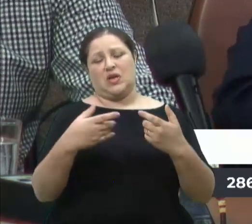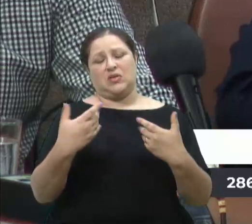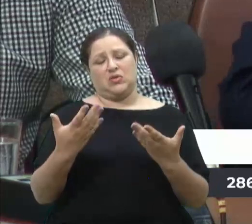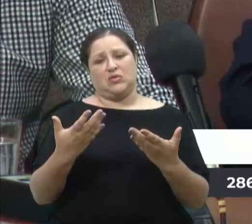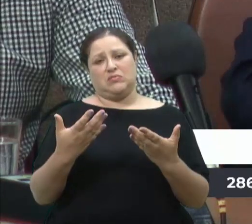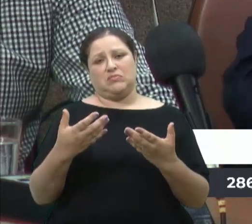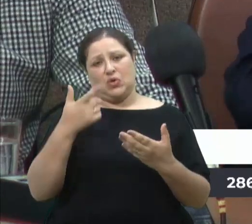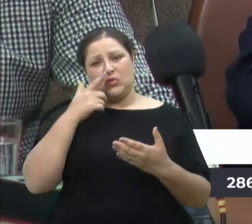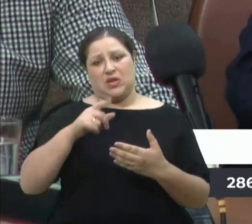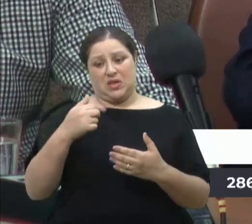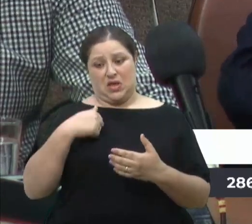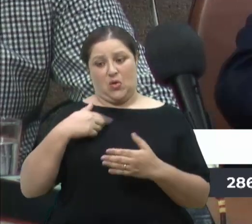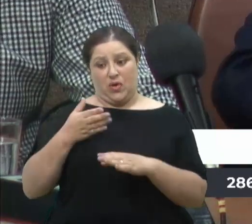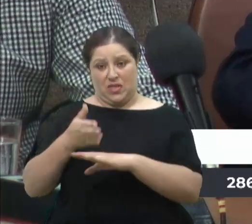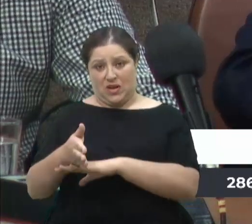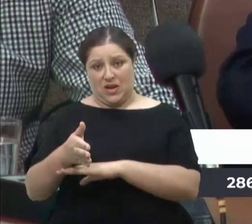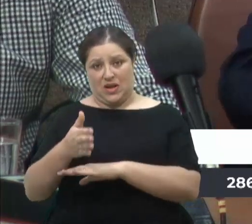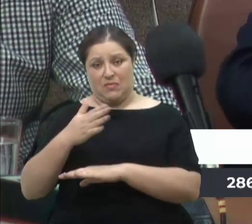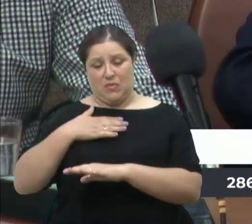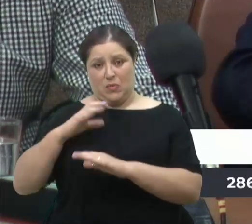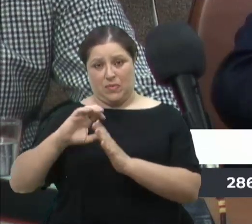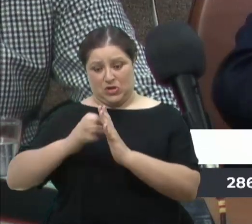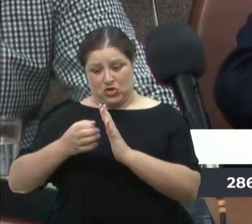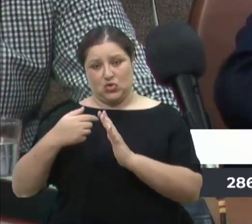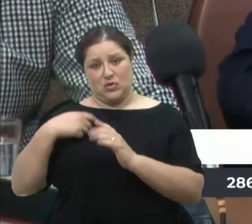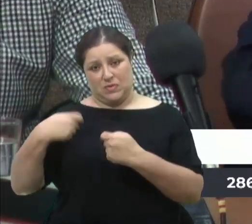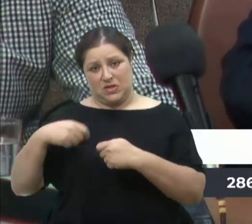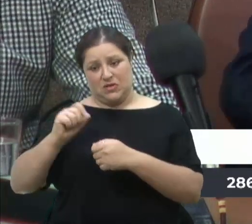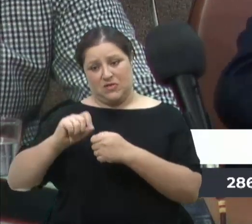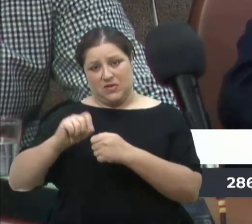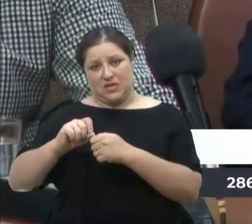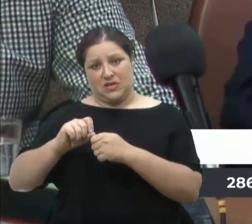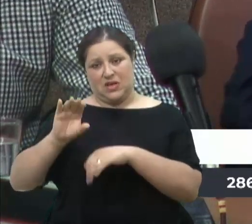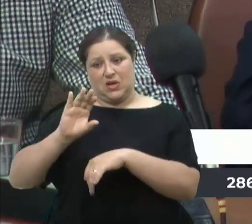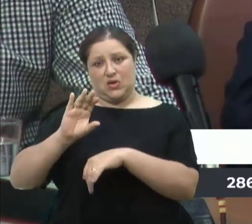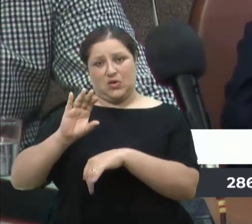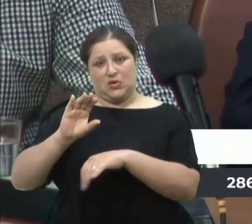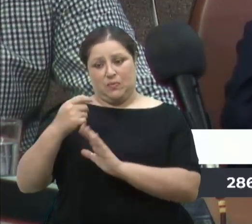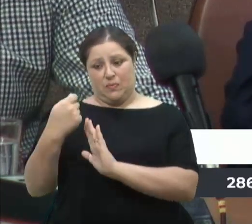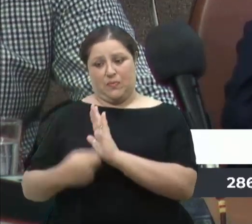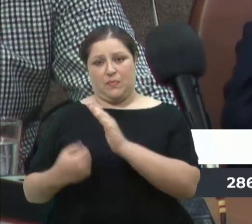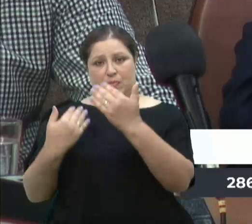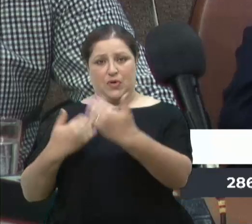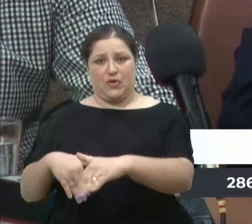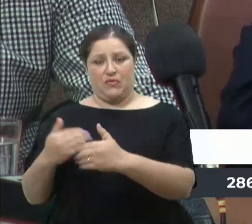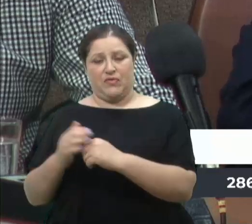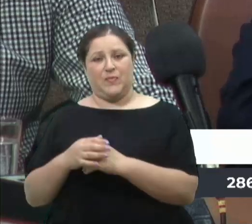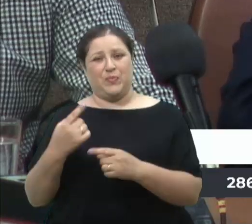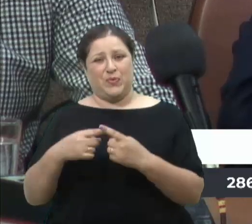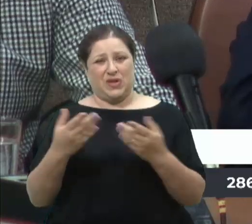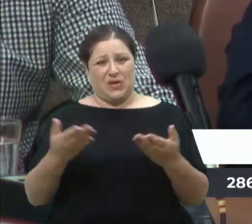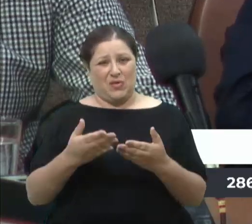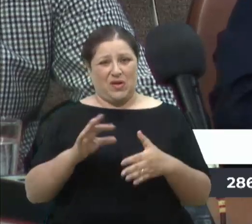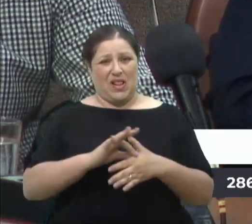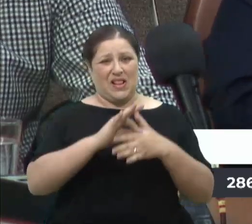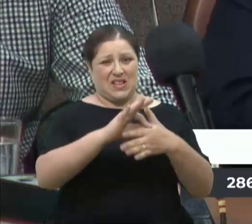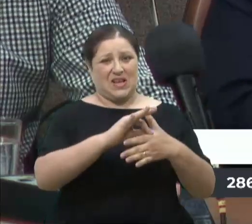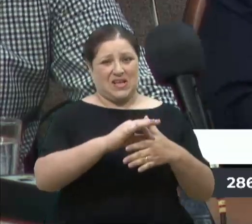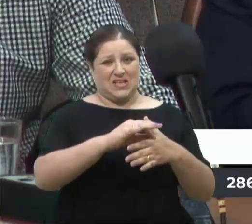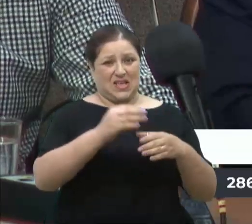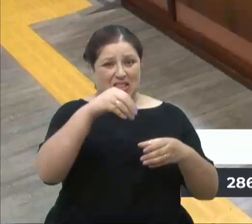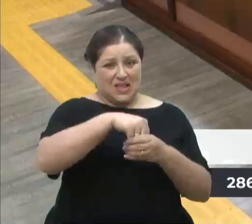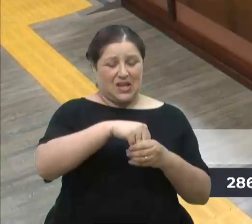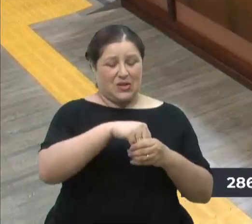porque essas lideranças nesses Ministérios eles estão destruindo o Brasil Essa é a minha maior preocupação o